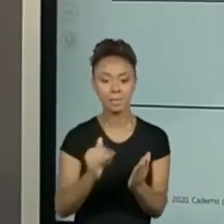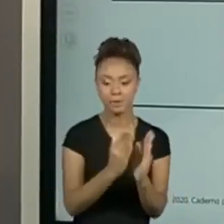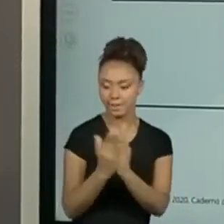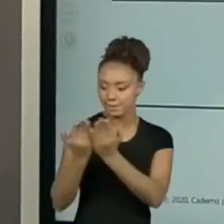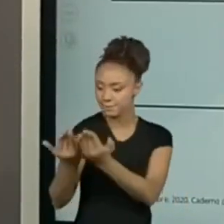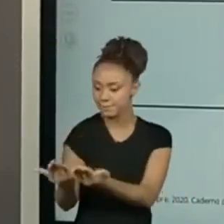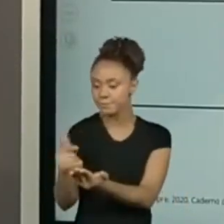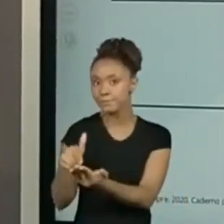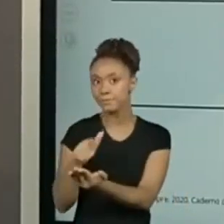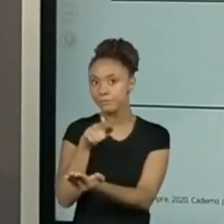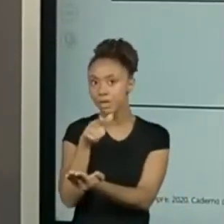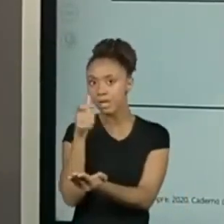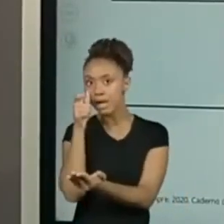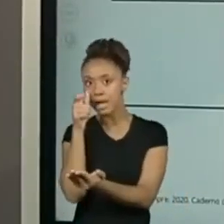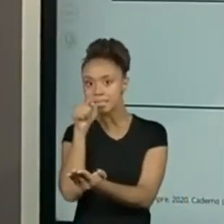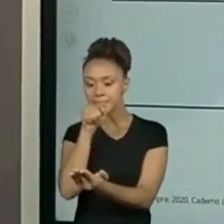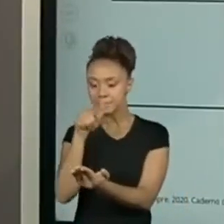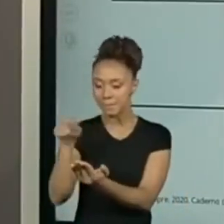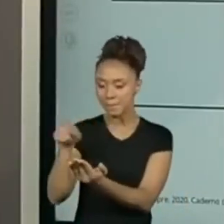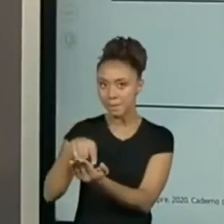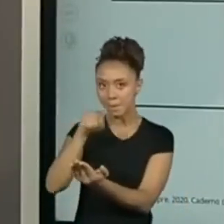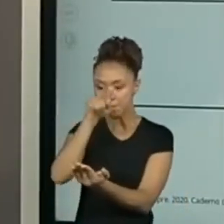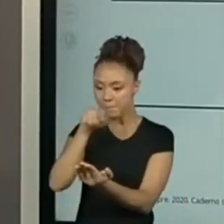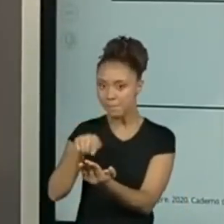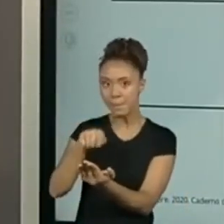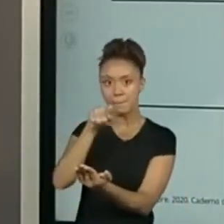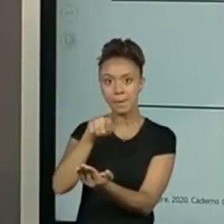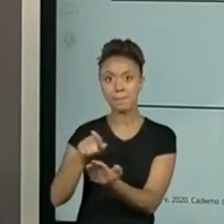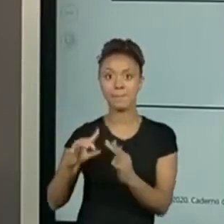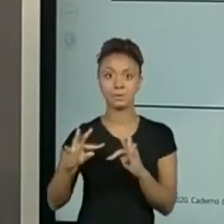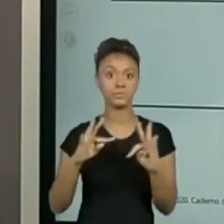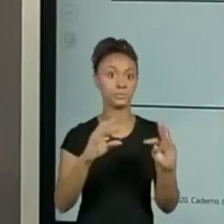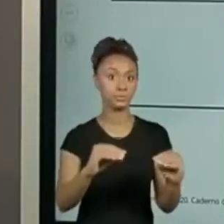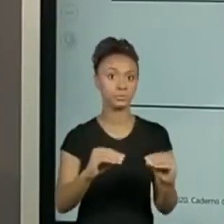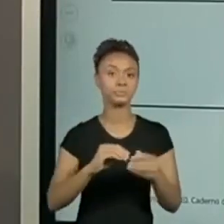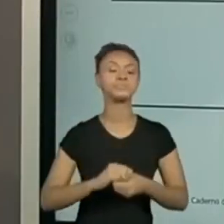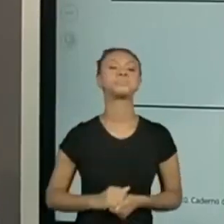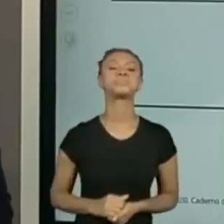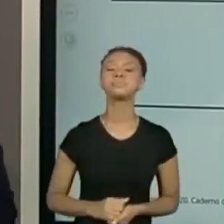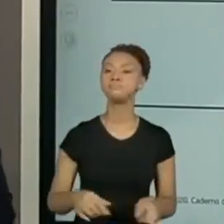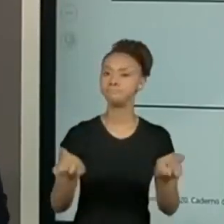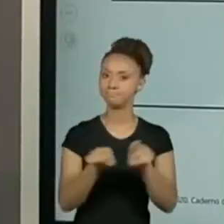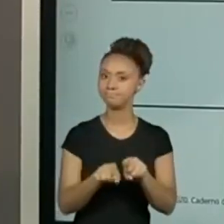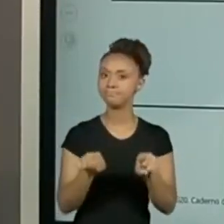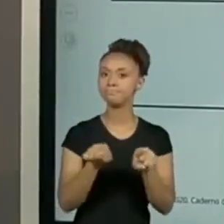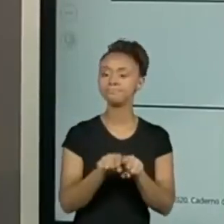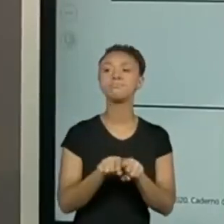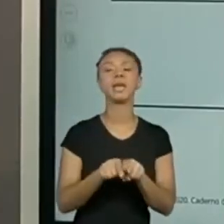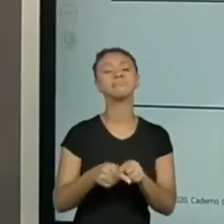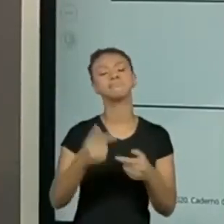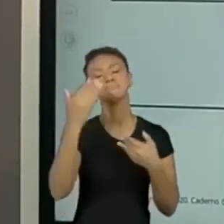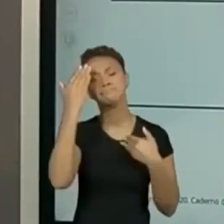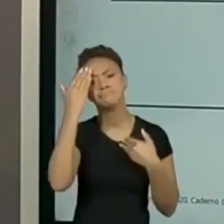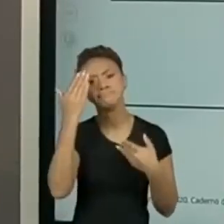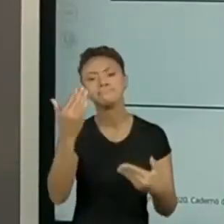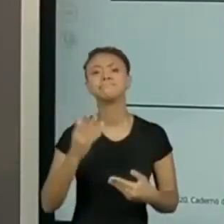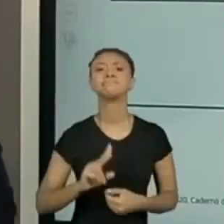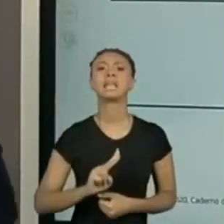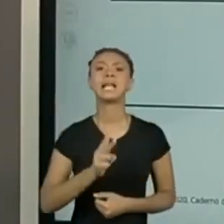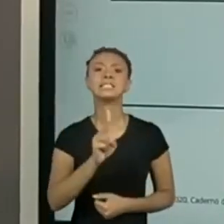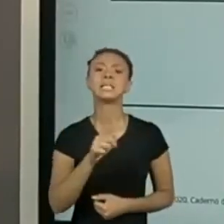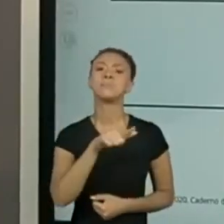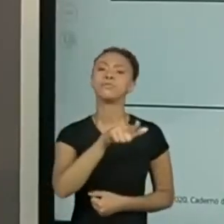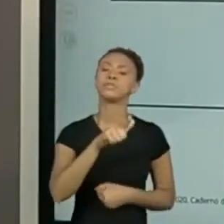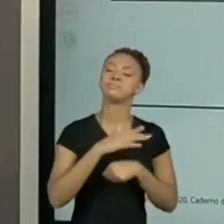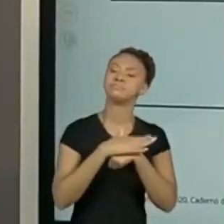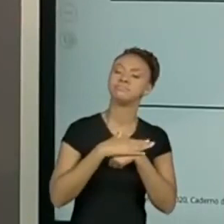você ir acompanhando todas as atividades dessa segunda aula. Além disso, a gente quer sempre agradecer o carinho e a participação